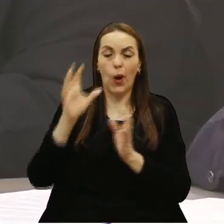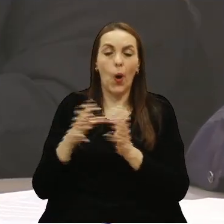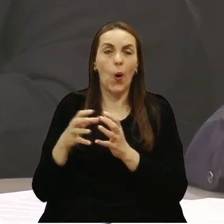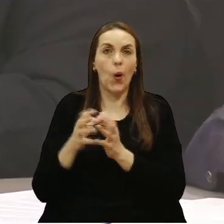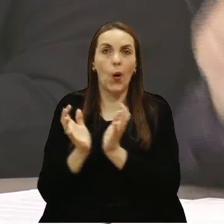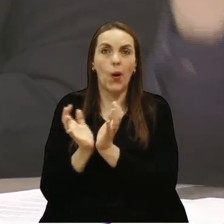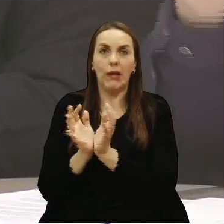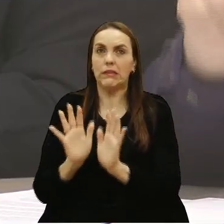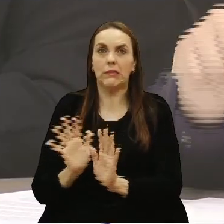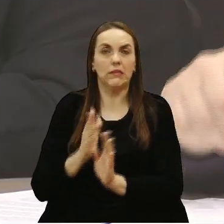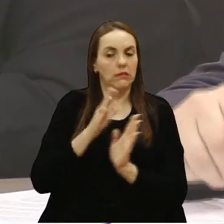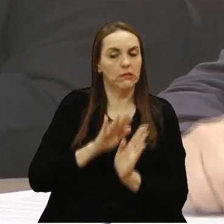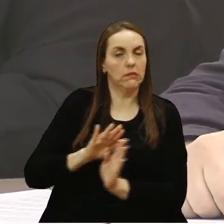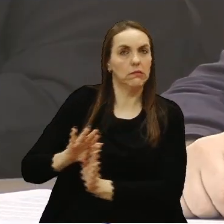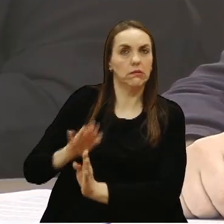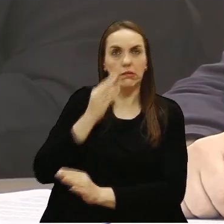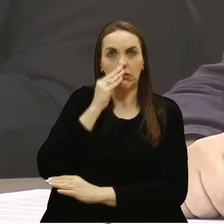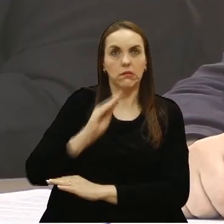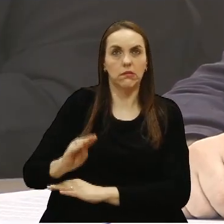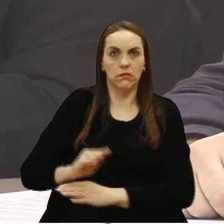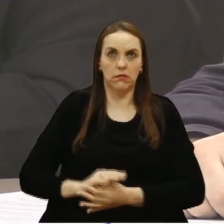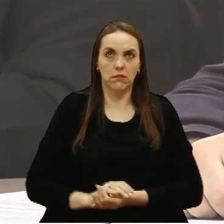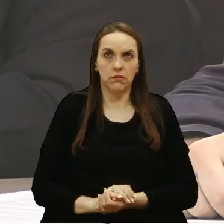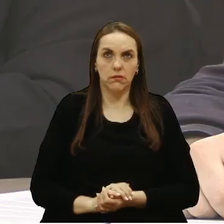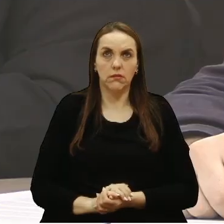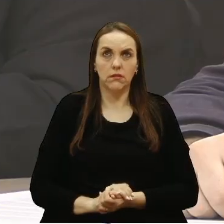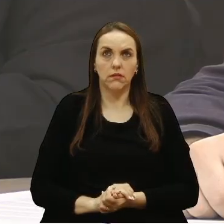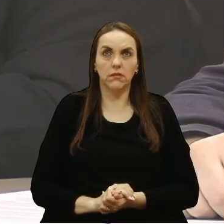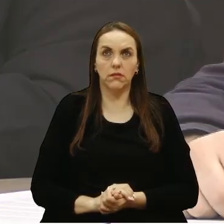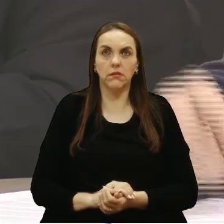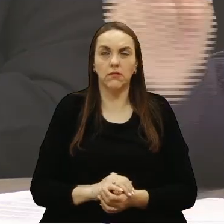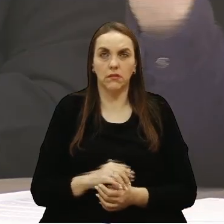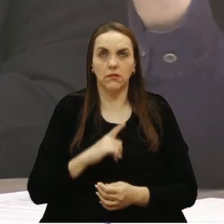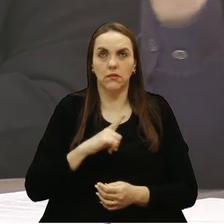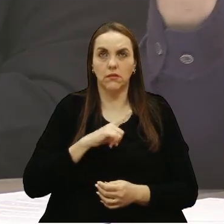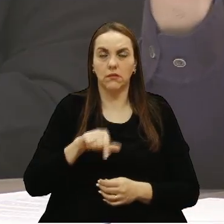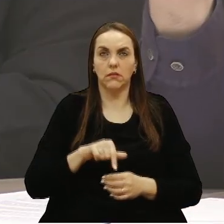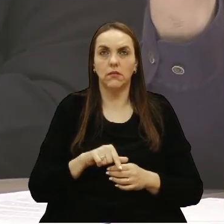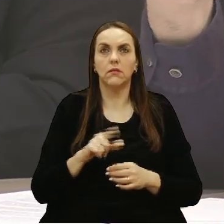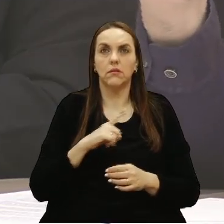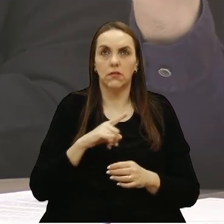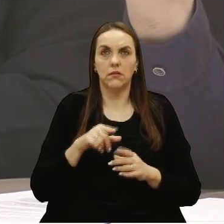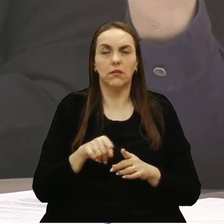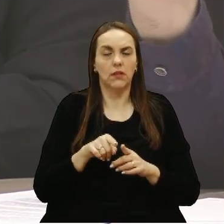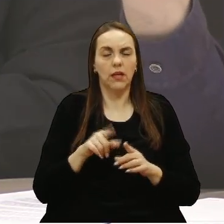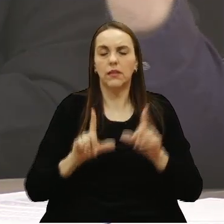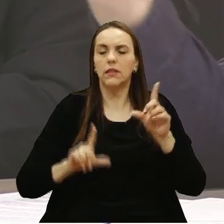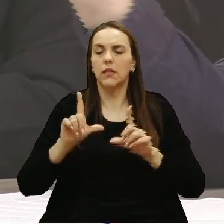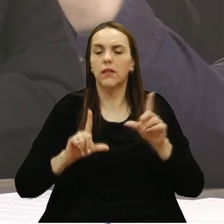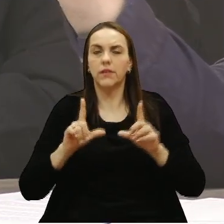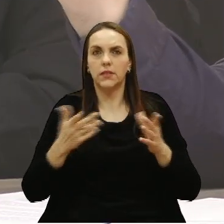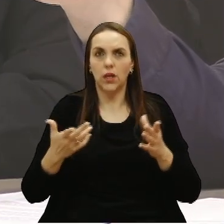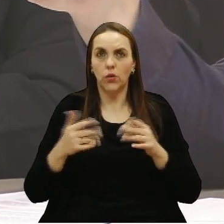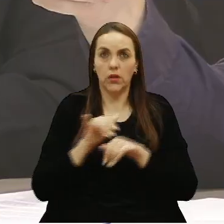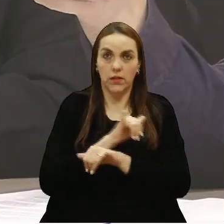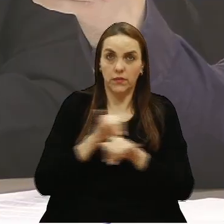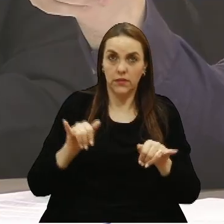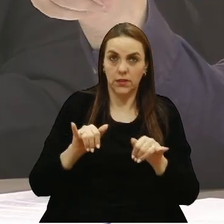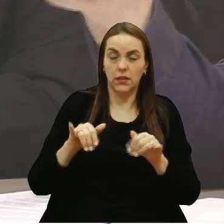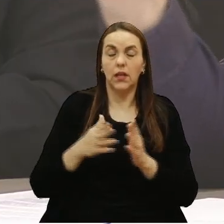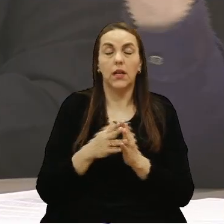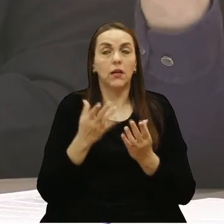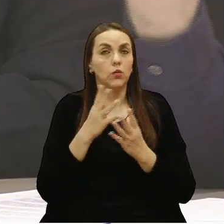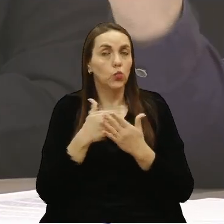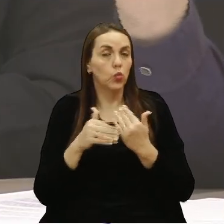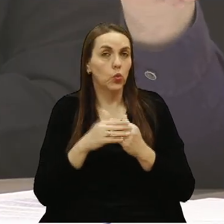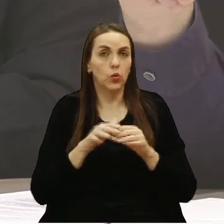ela. Agora o senhor imagina, vereador, concessão pública de canais televisivos que deveriam de passar programas